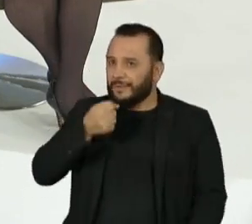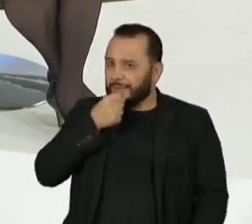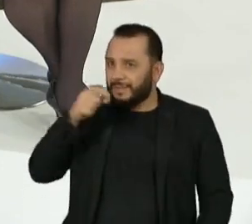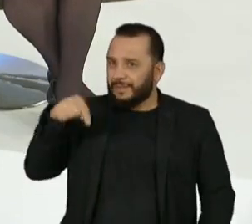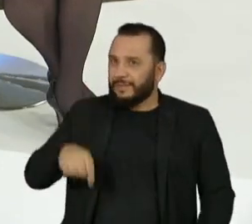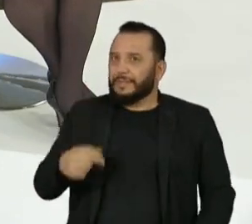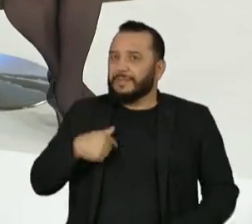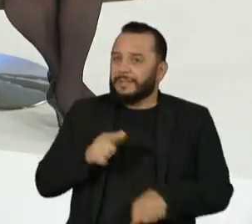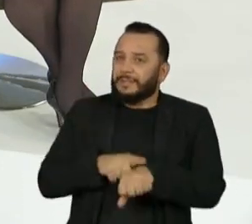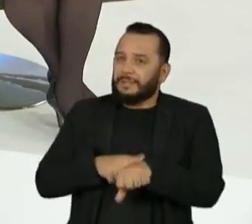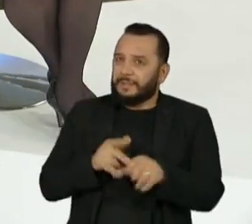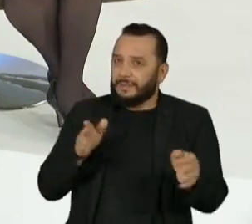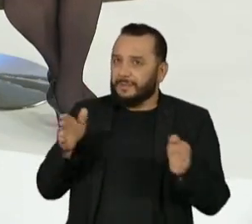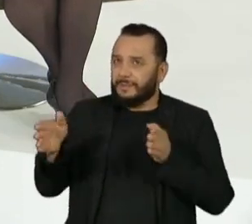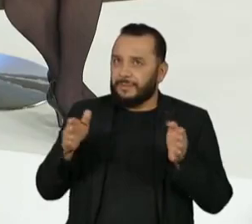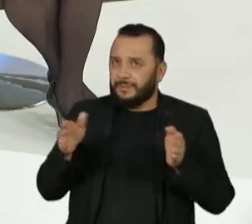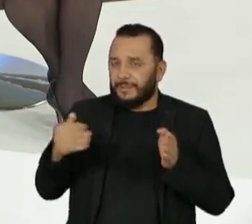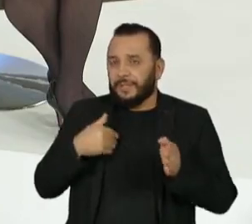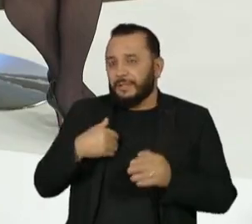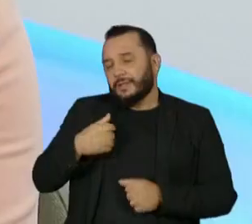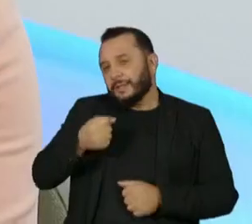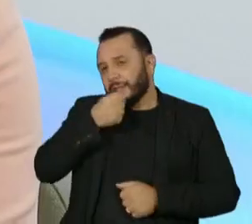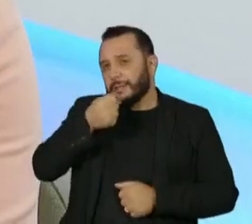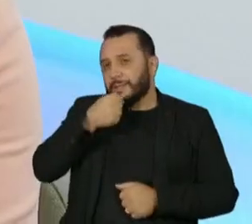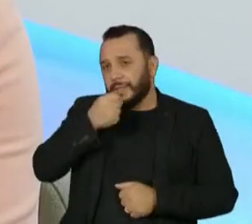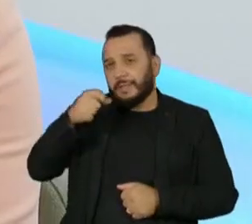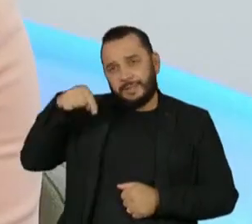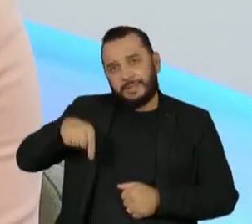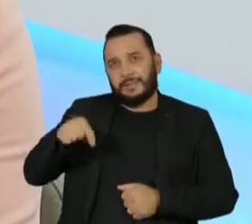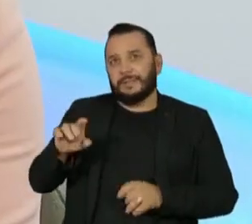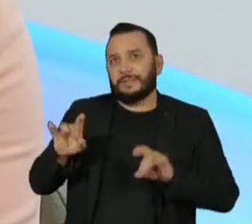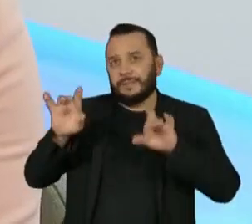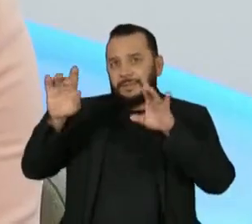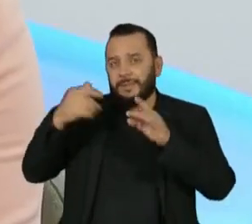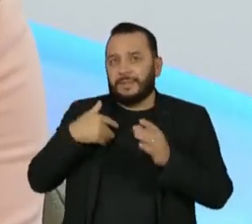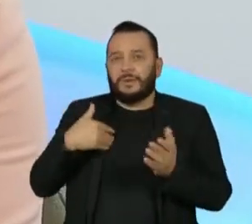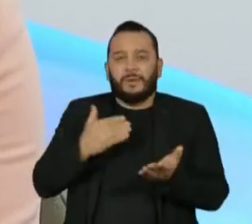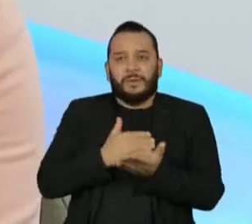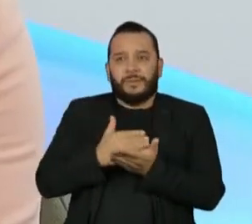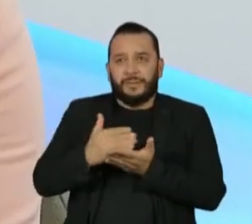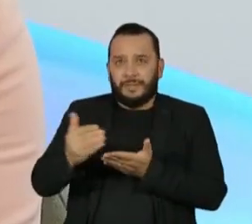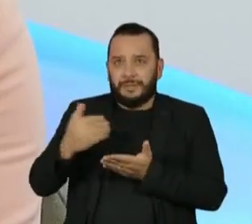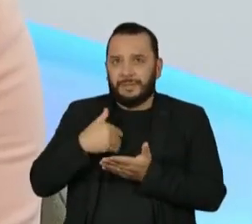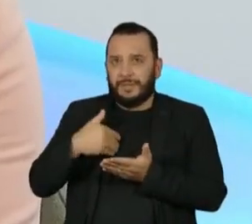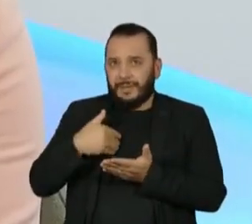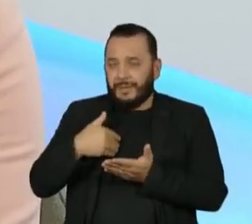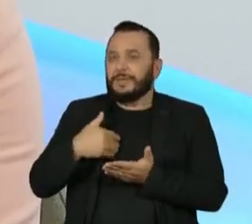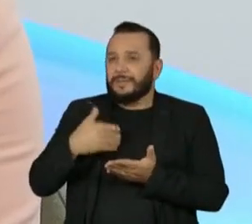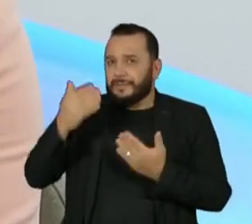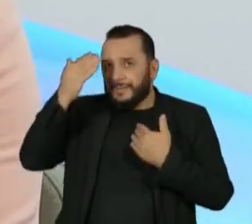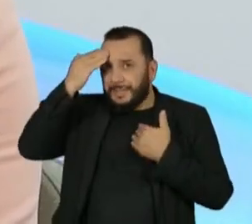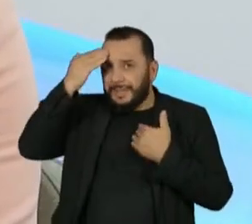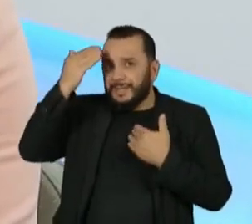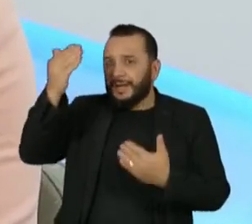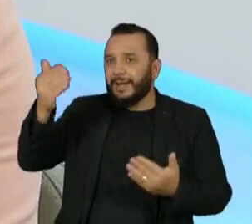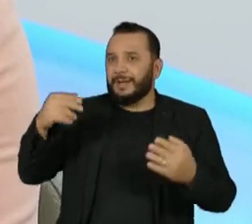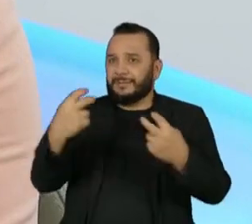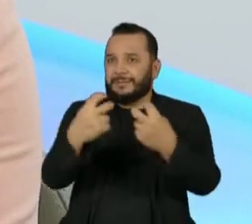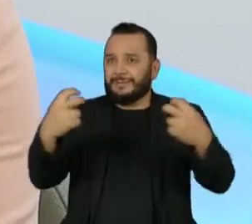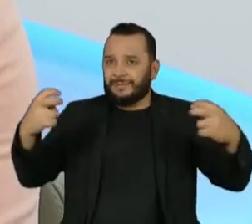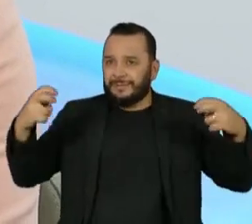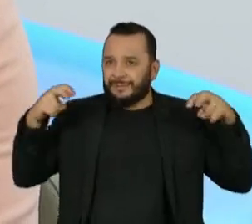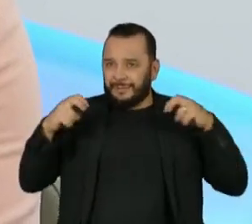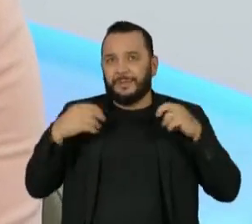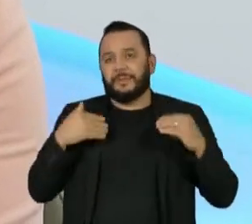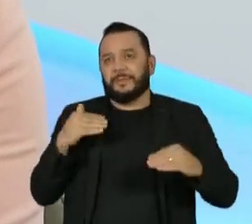nesse templo sagrado da imprensa brasileira. E eu queria começar lhe elogiando por ter formado uma bancada